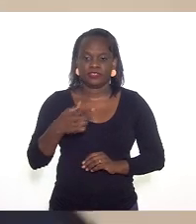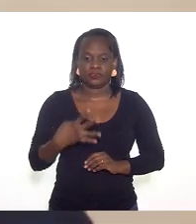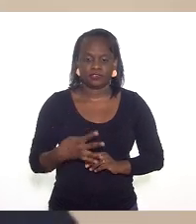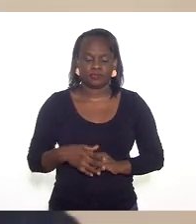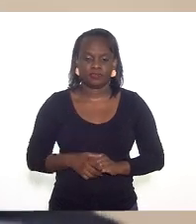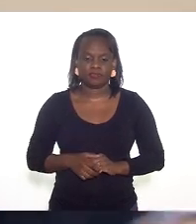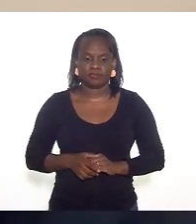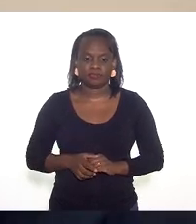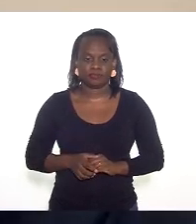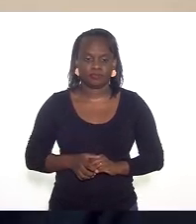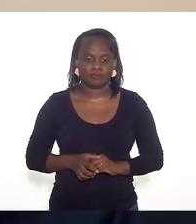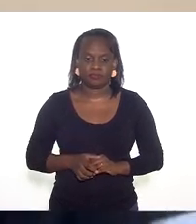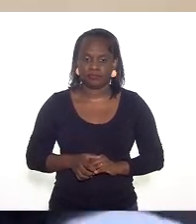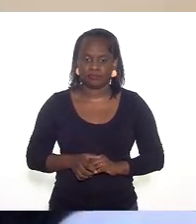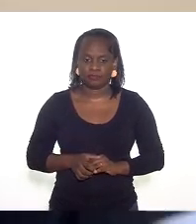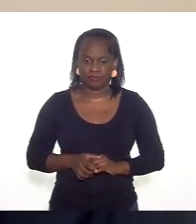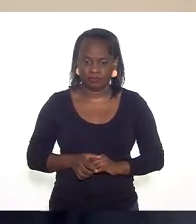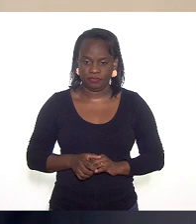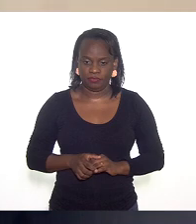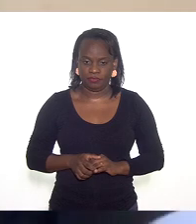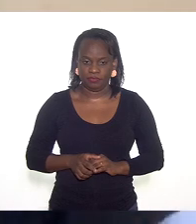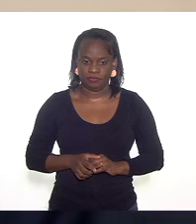24. Não, não é 23?